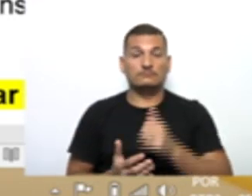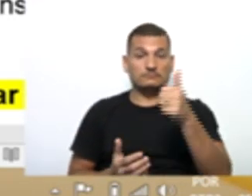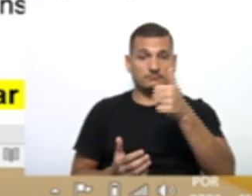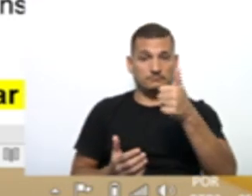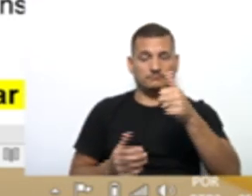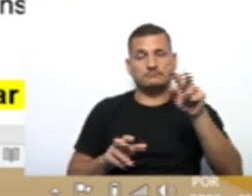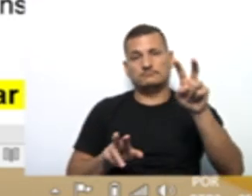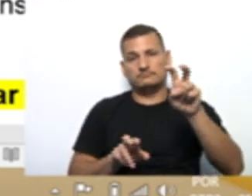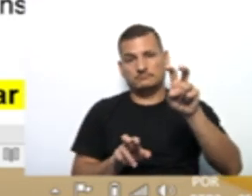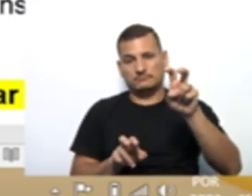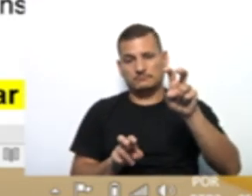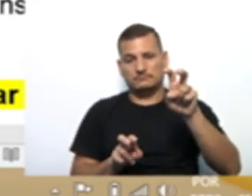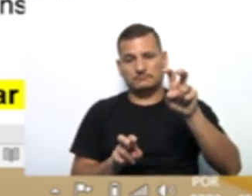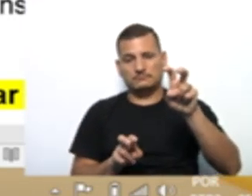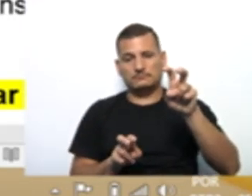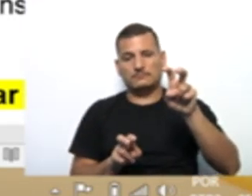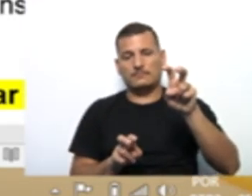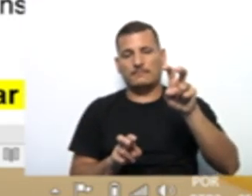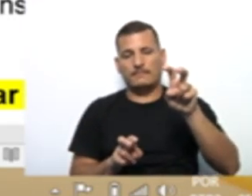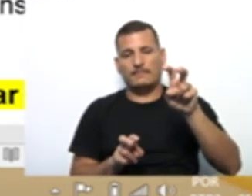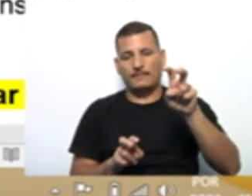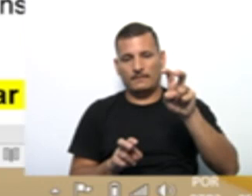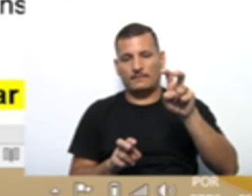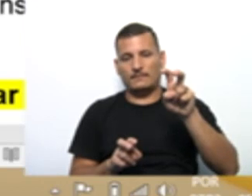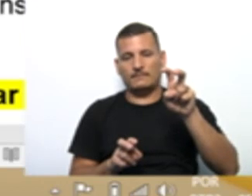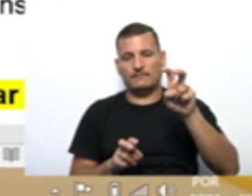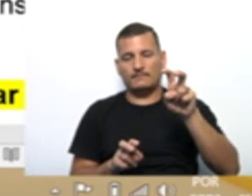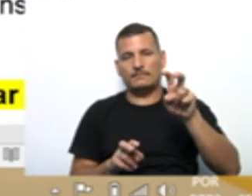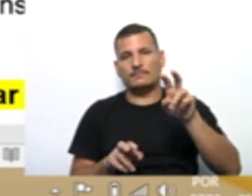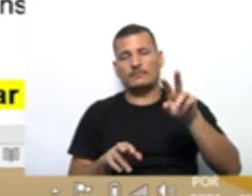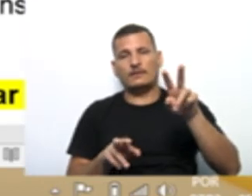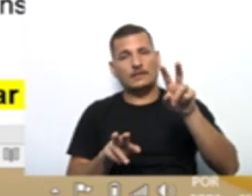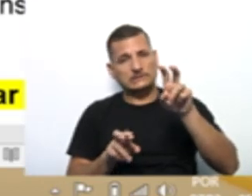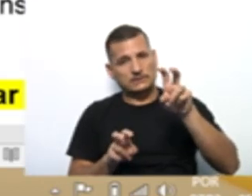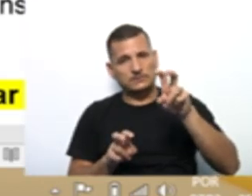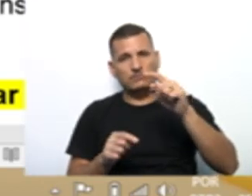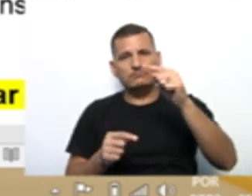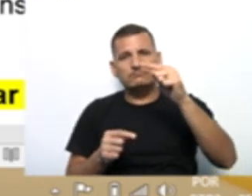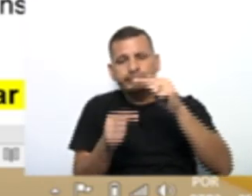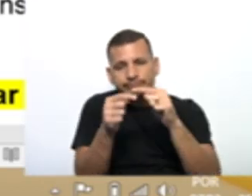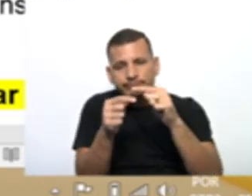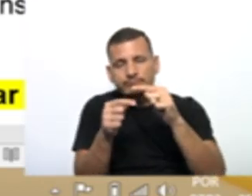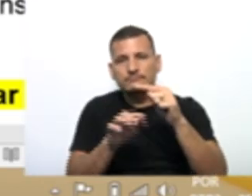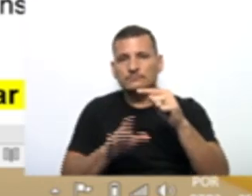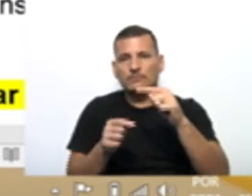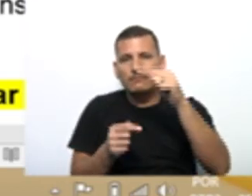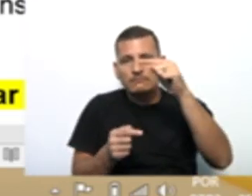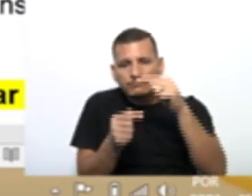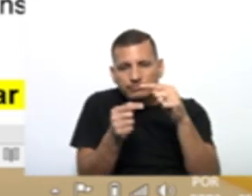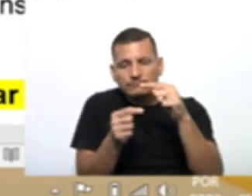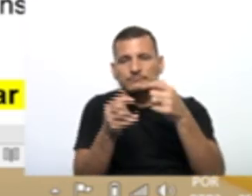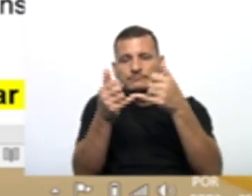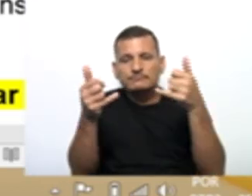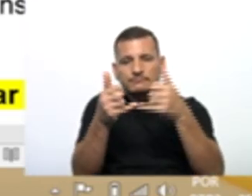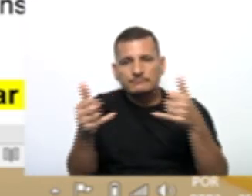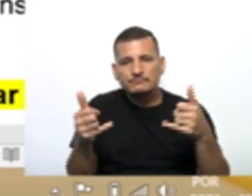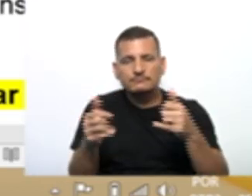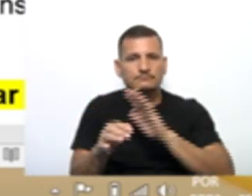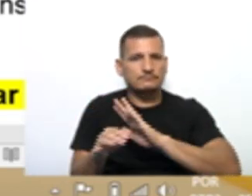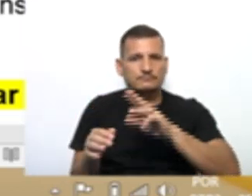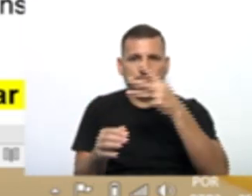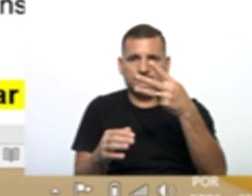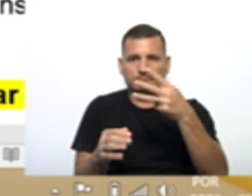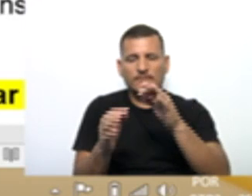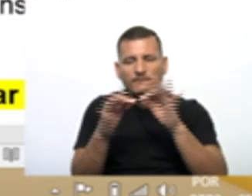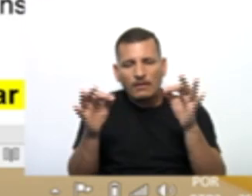citação, que nós chamamos citação curta, correto? Ou seja, menos de 3 linhas. Além disso, ela é